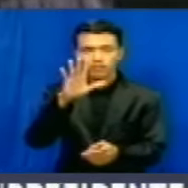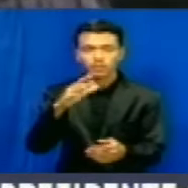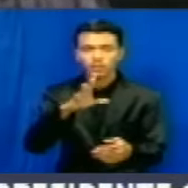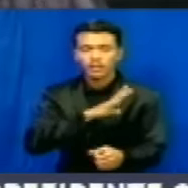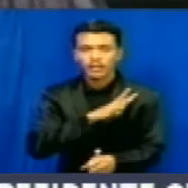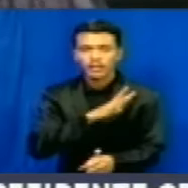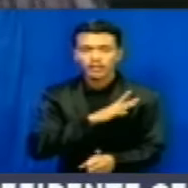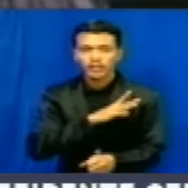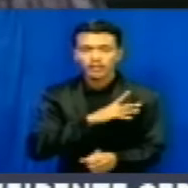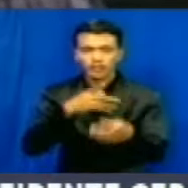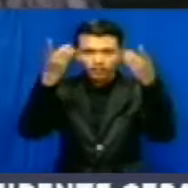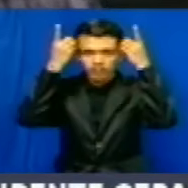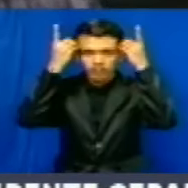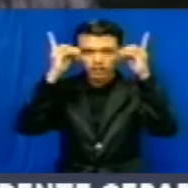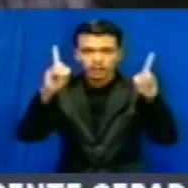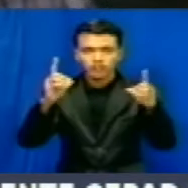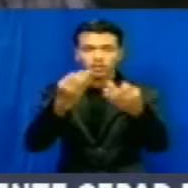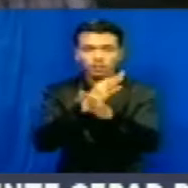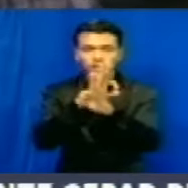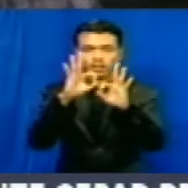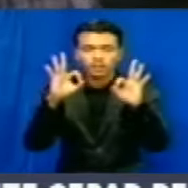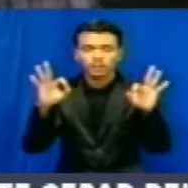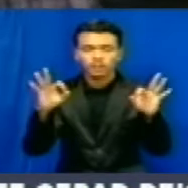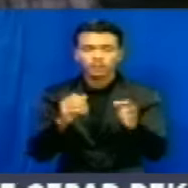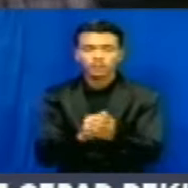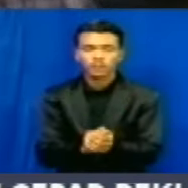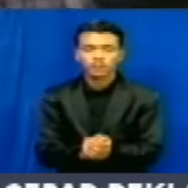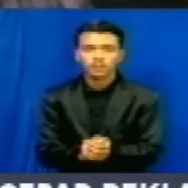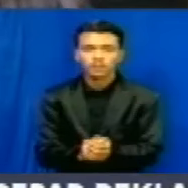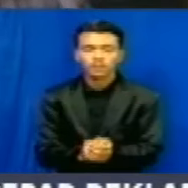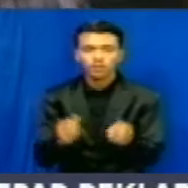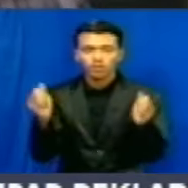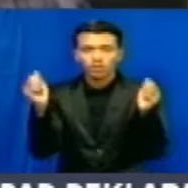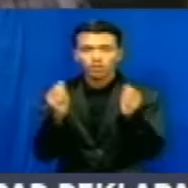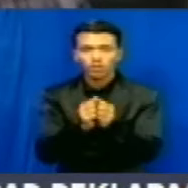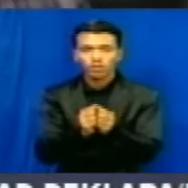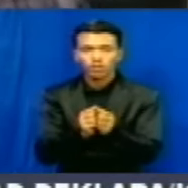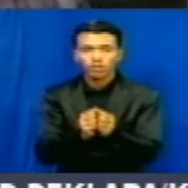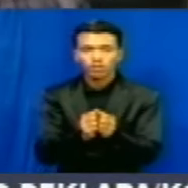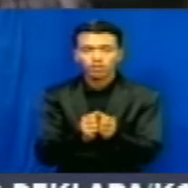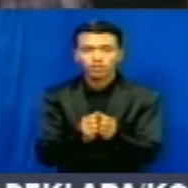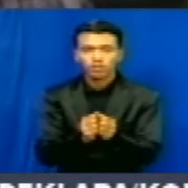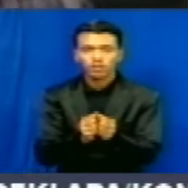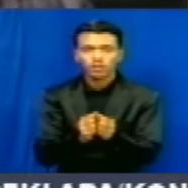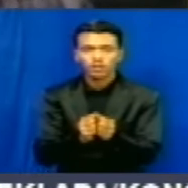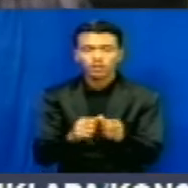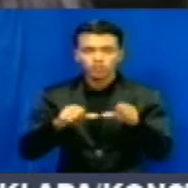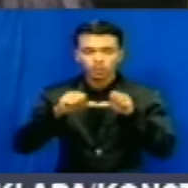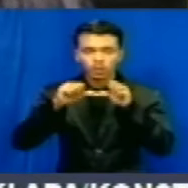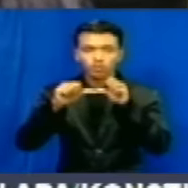em de decisão final Roma, que é ligado à ferramenta legal, né? A tu